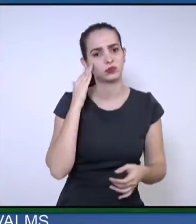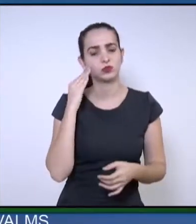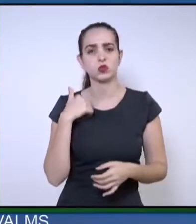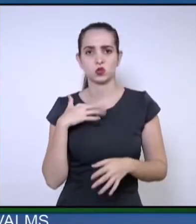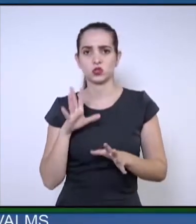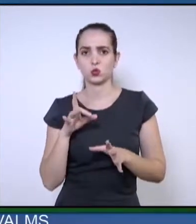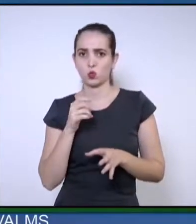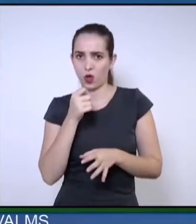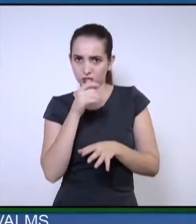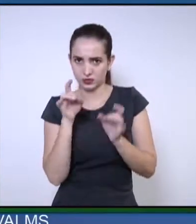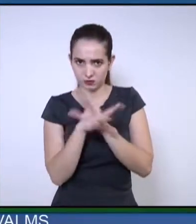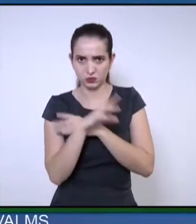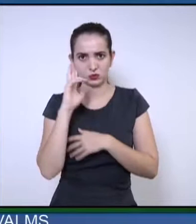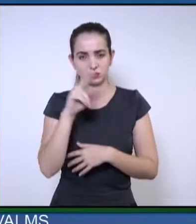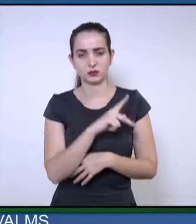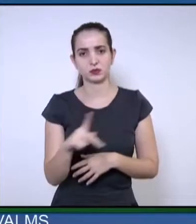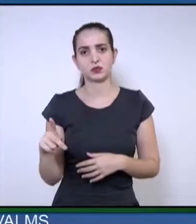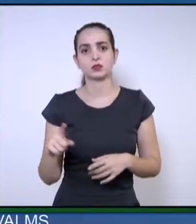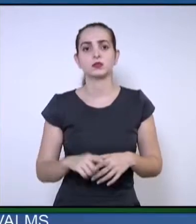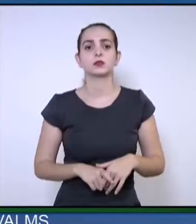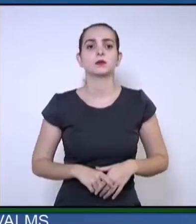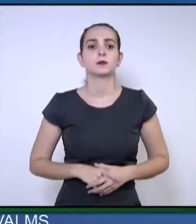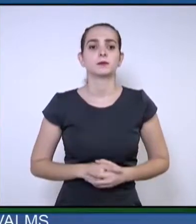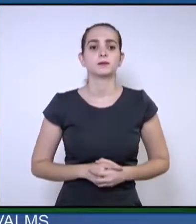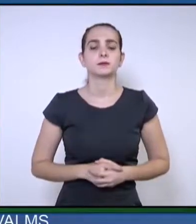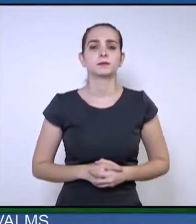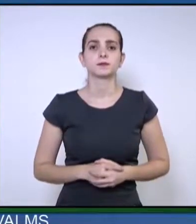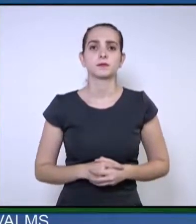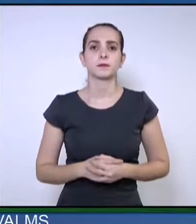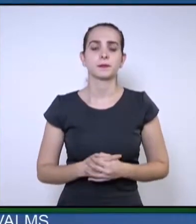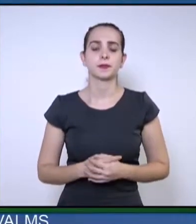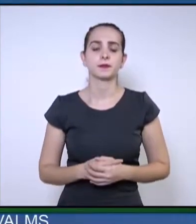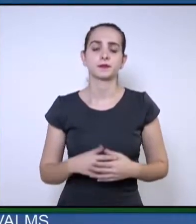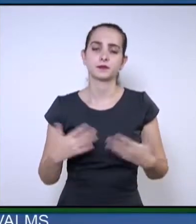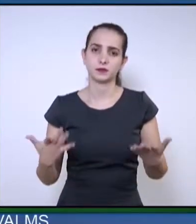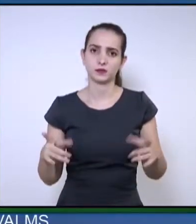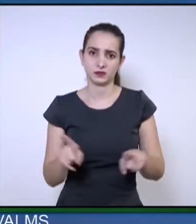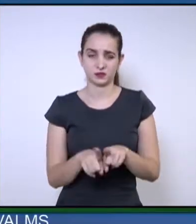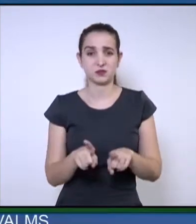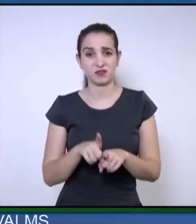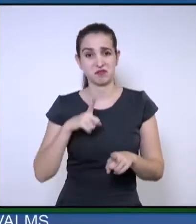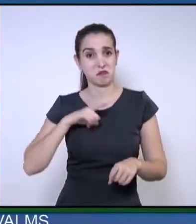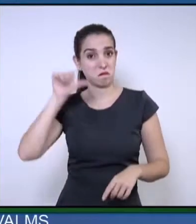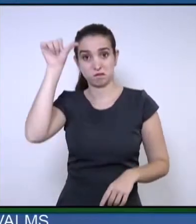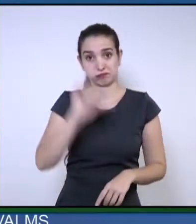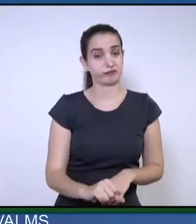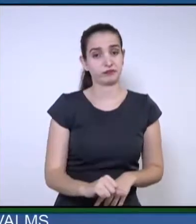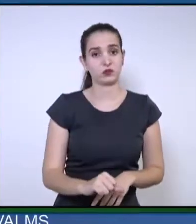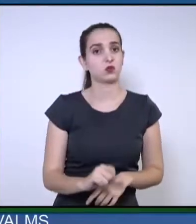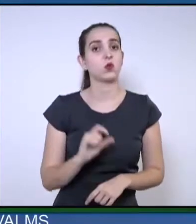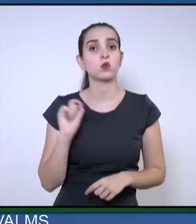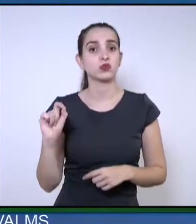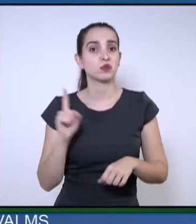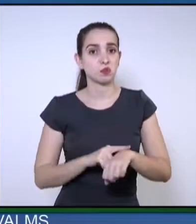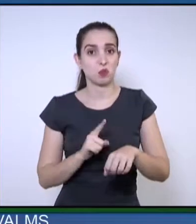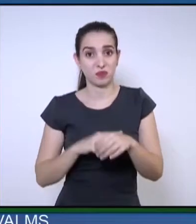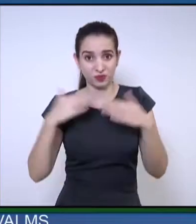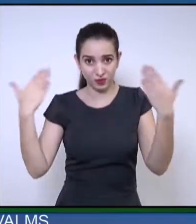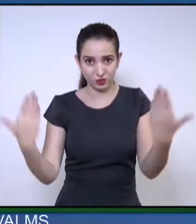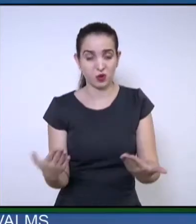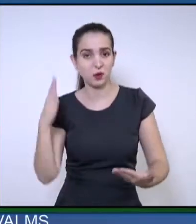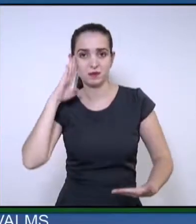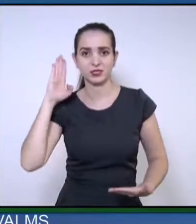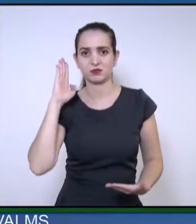senhor presidente, na execução da vereadora. Além do agravante de que, nesse momento,